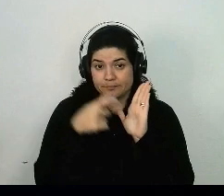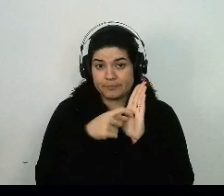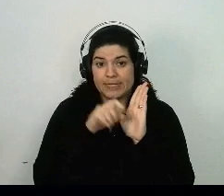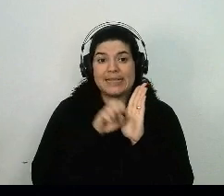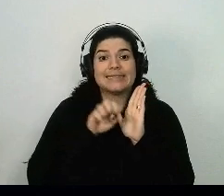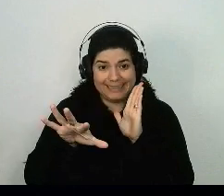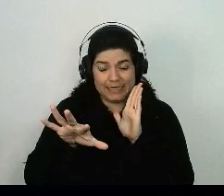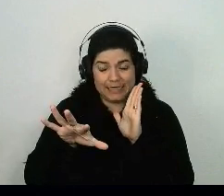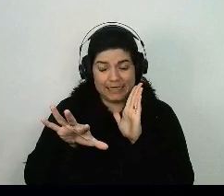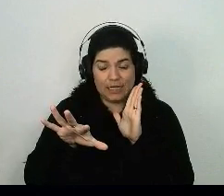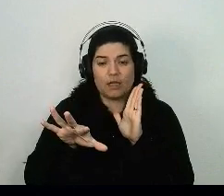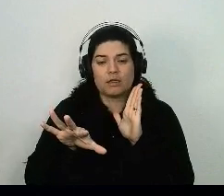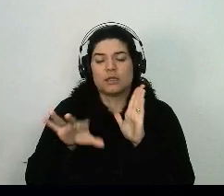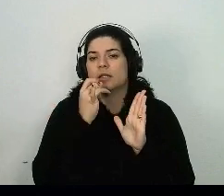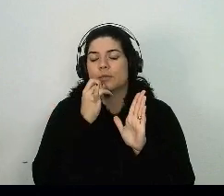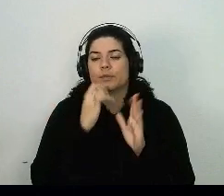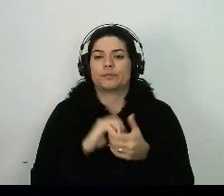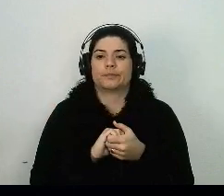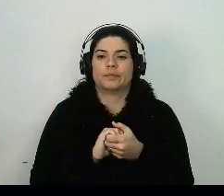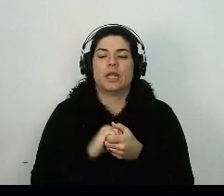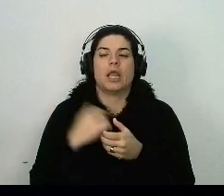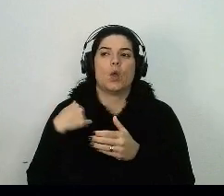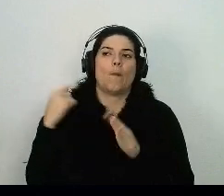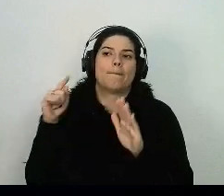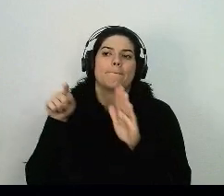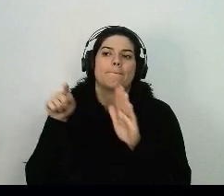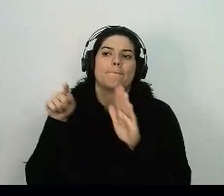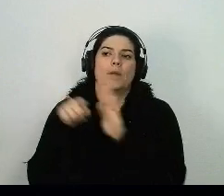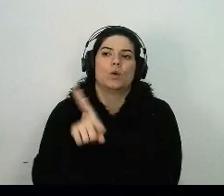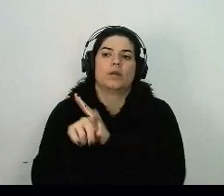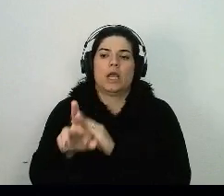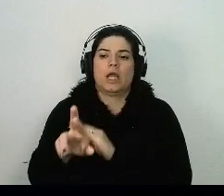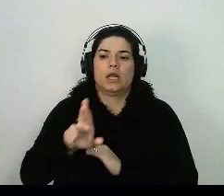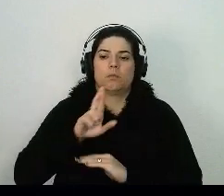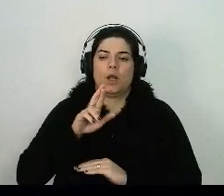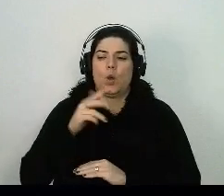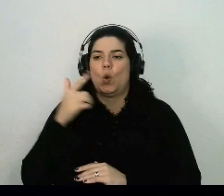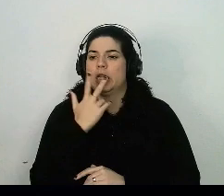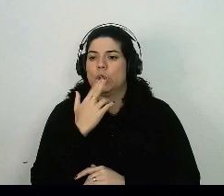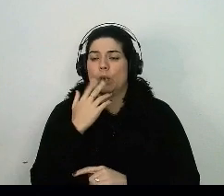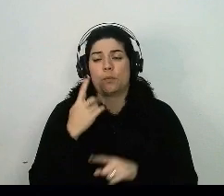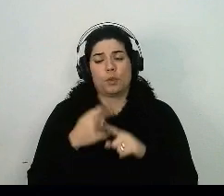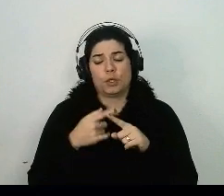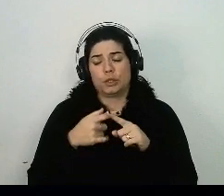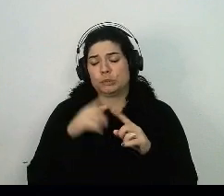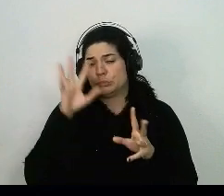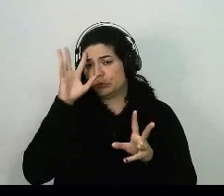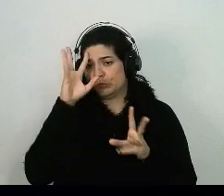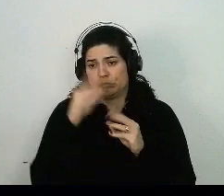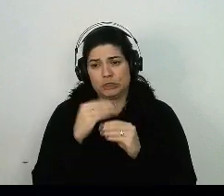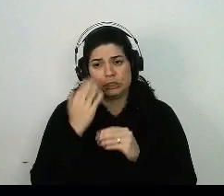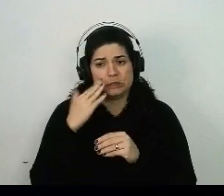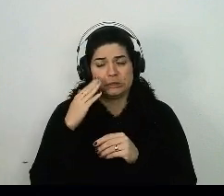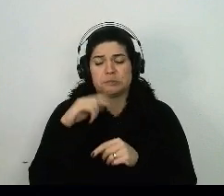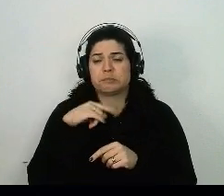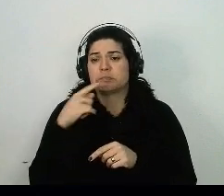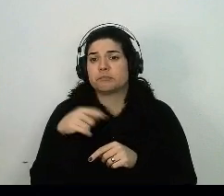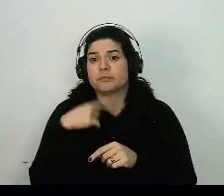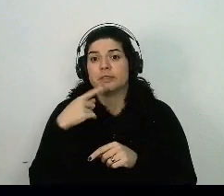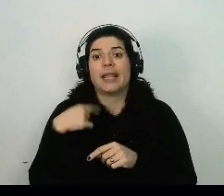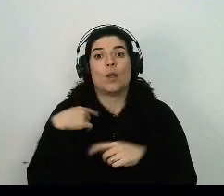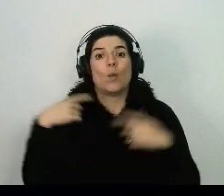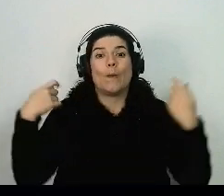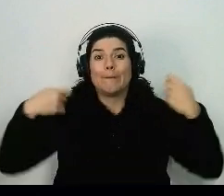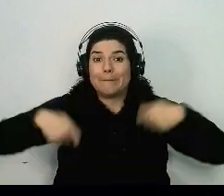ela me dar, eu fazer uma pergunta, ela me responder em polonês, porque eu não vou conseguir interpretar, não vou conseguir entender. Então, eu preciso